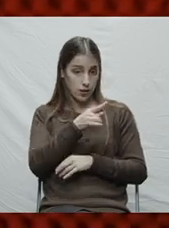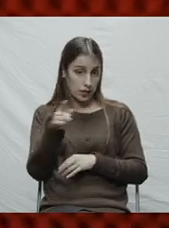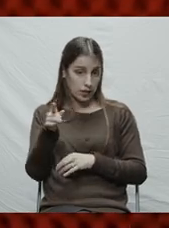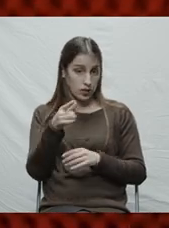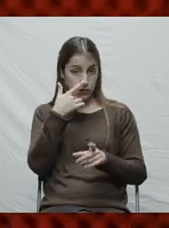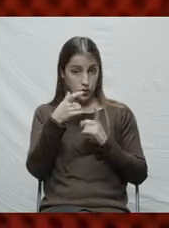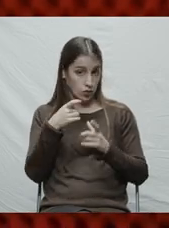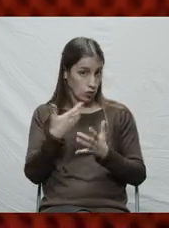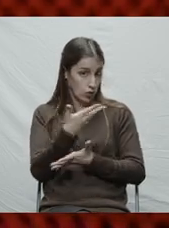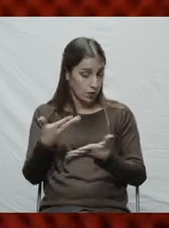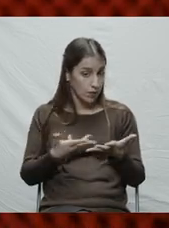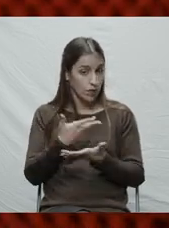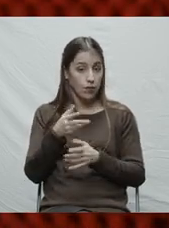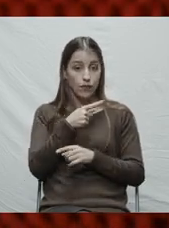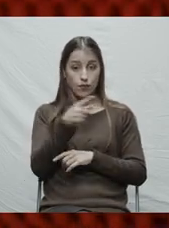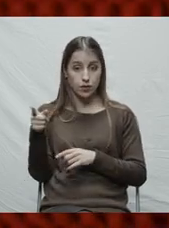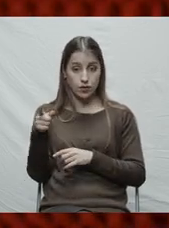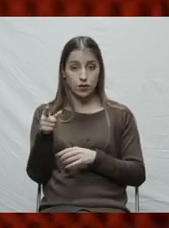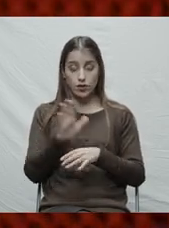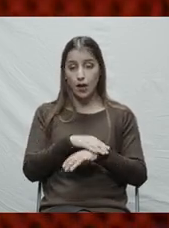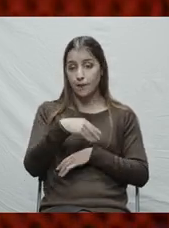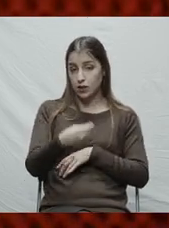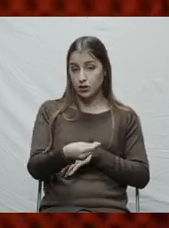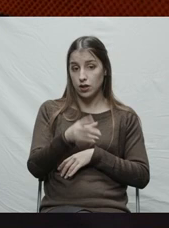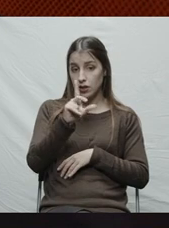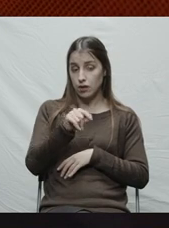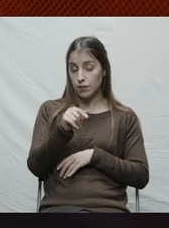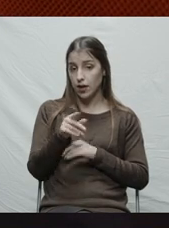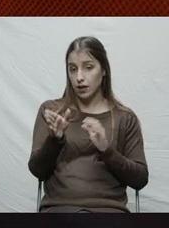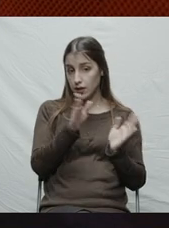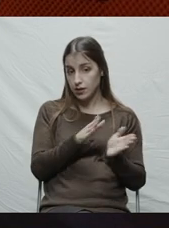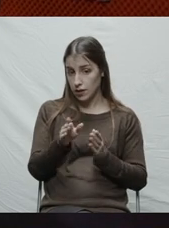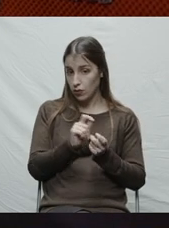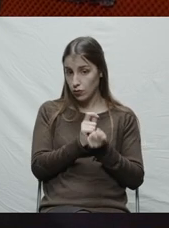com vocês no processo todo e outros mais tarde também fazem parte dessa edição,